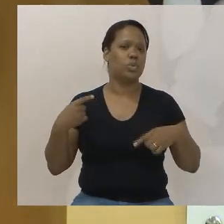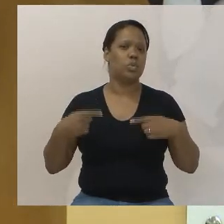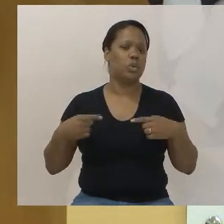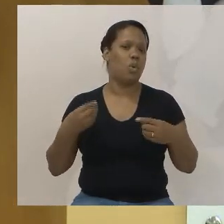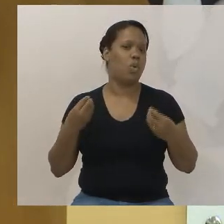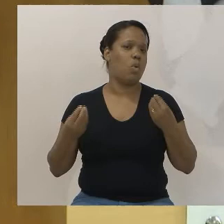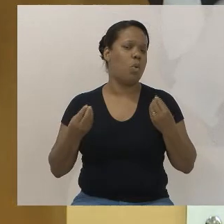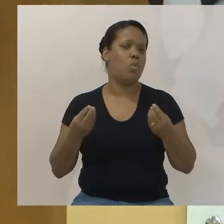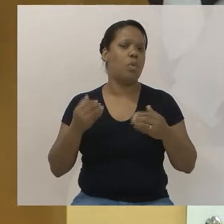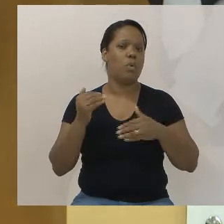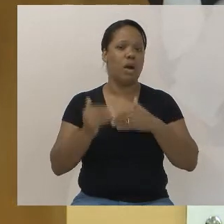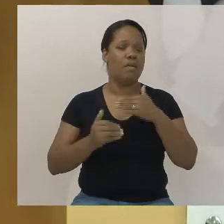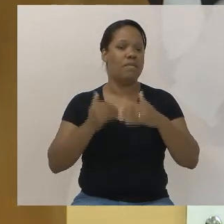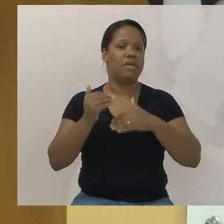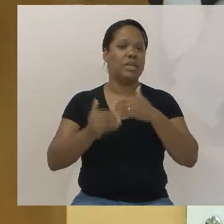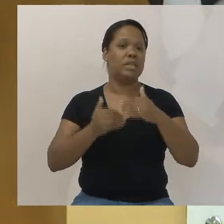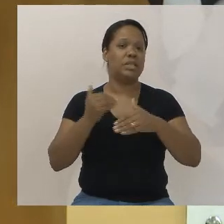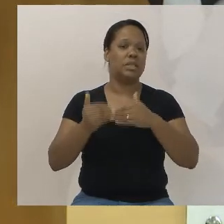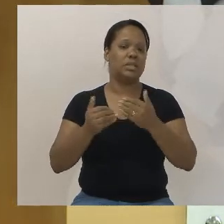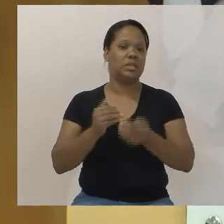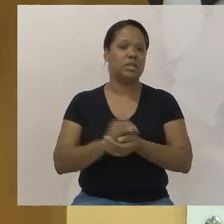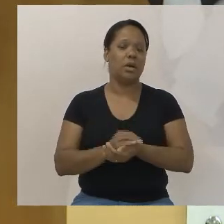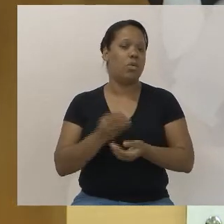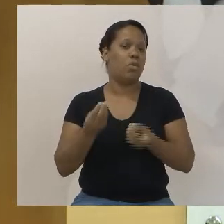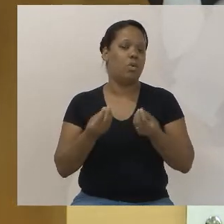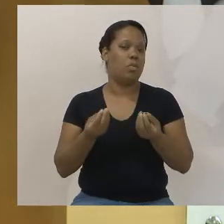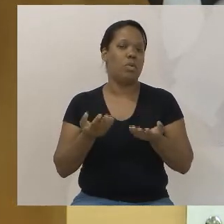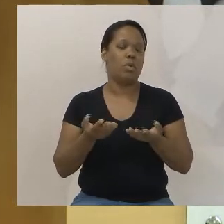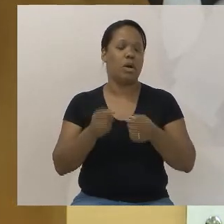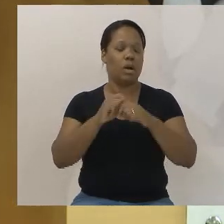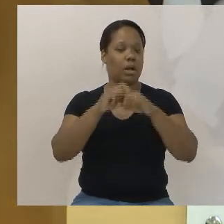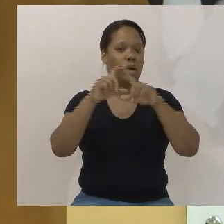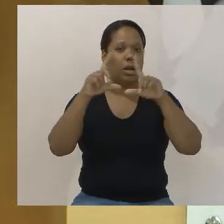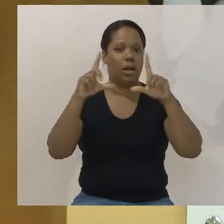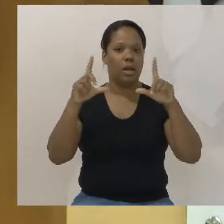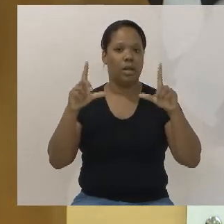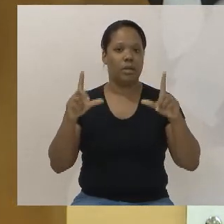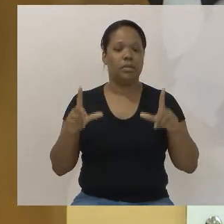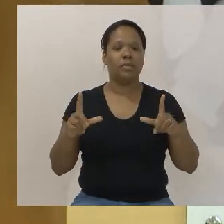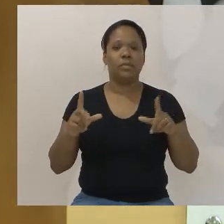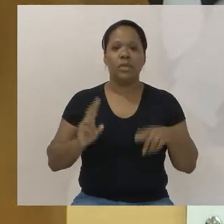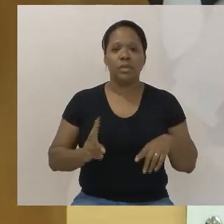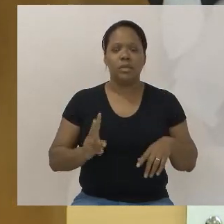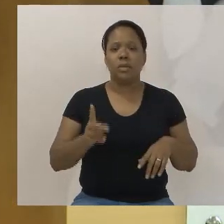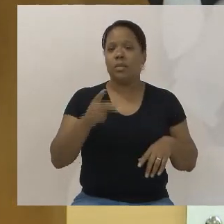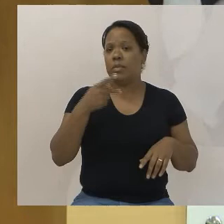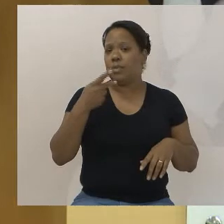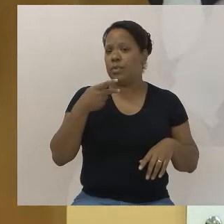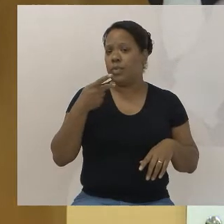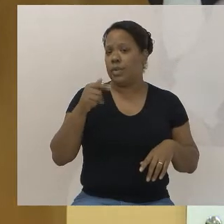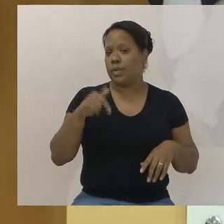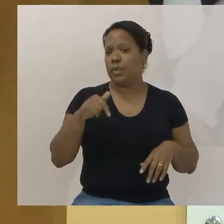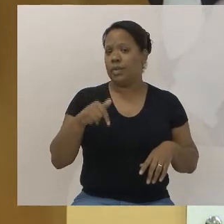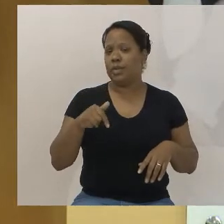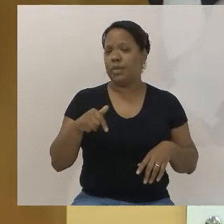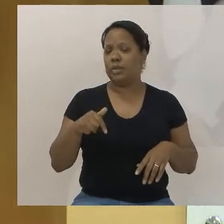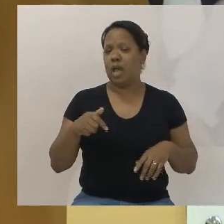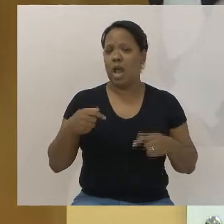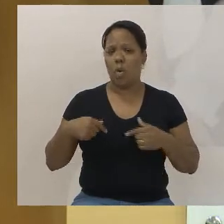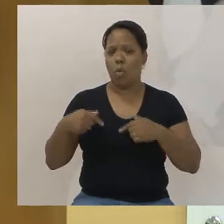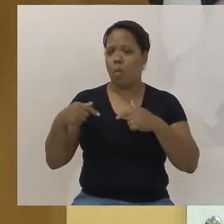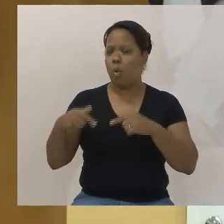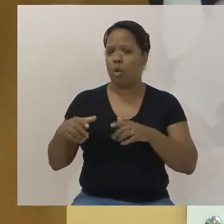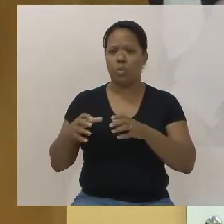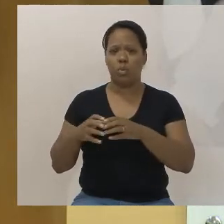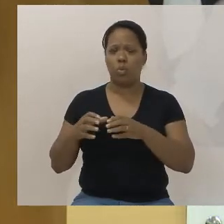pode avançar porque a gente pode fazer com muita clareza nem eu sempre disse aqui nessa casa não sou oposição de